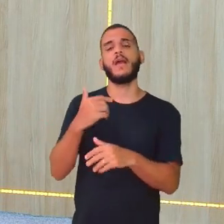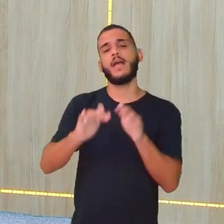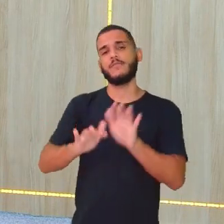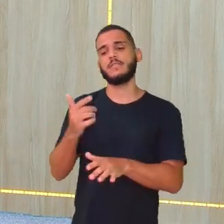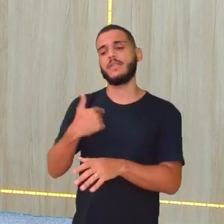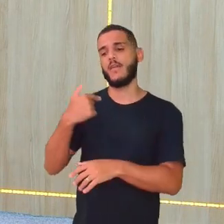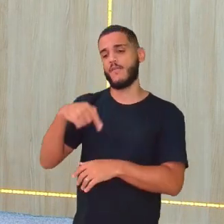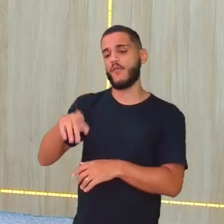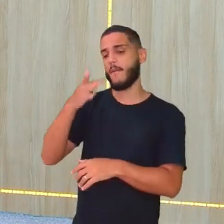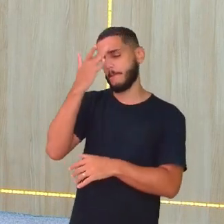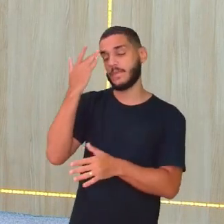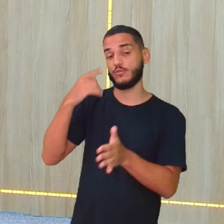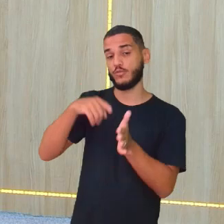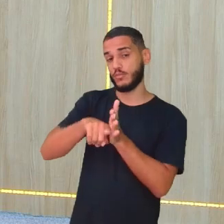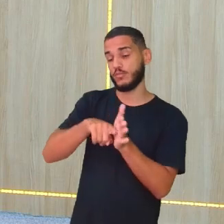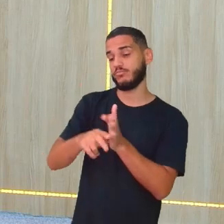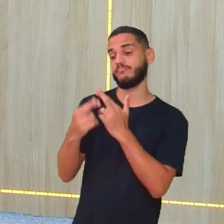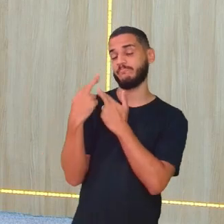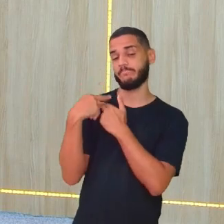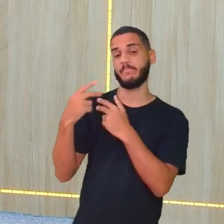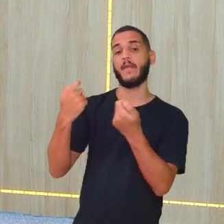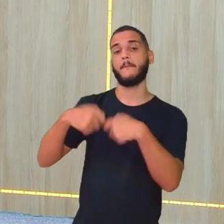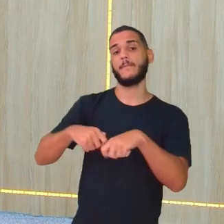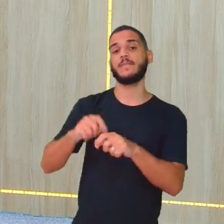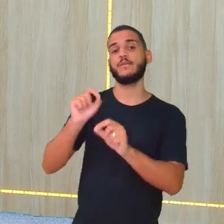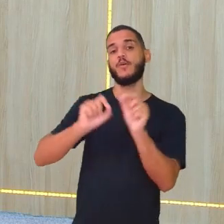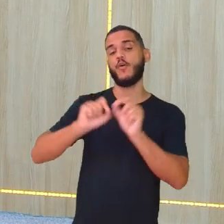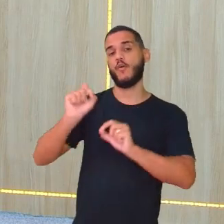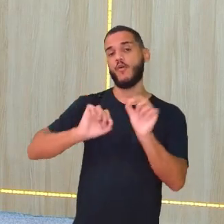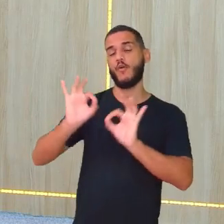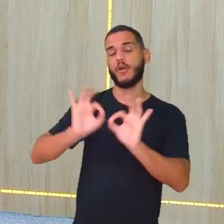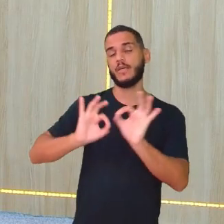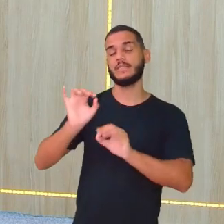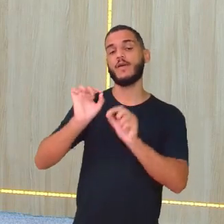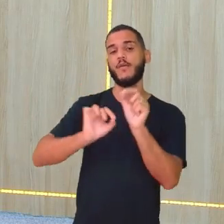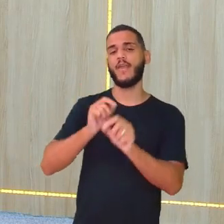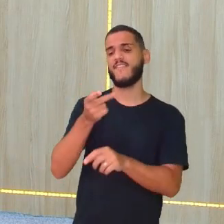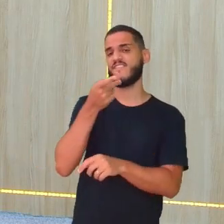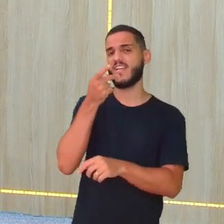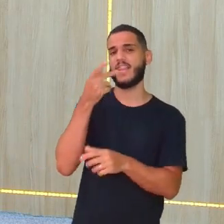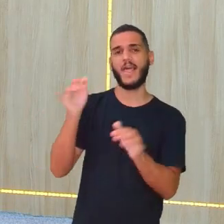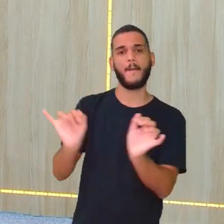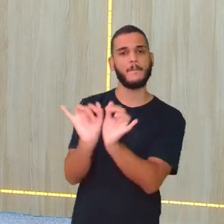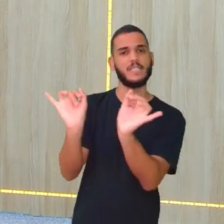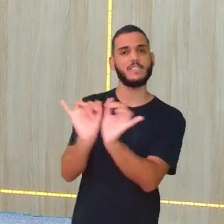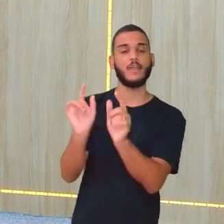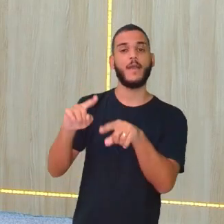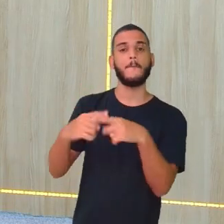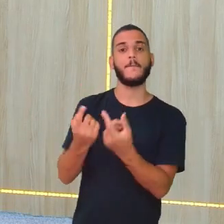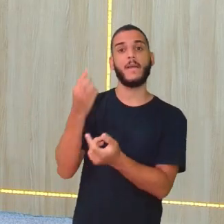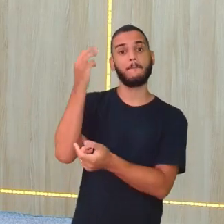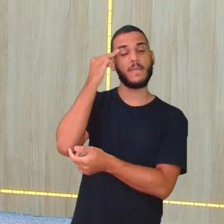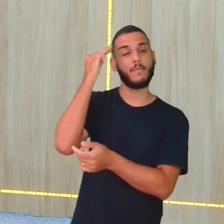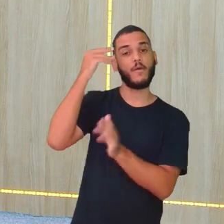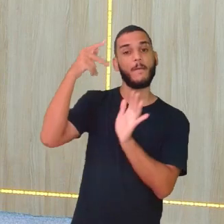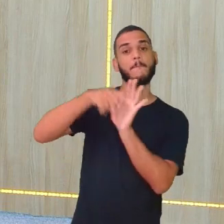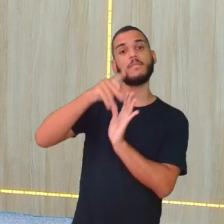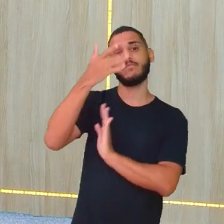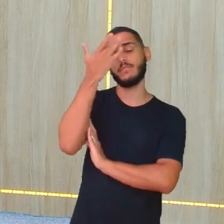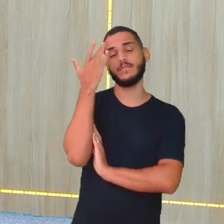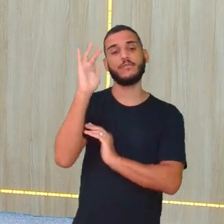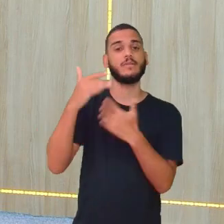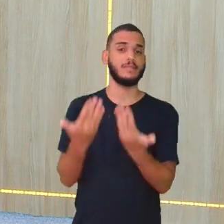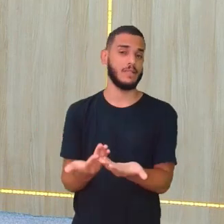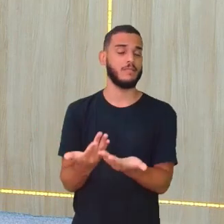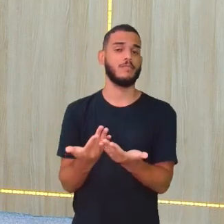de algum especialista, eu preciso literalmente montar, porque eu tenho muito medo de falar alguma besteira, porque eu estou tratando também da memória de alguém. Então, se eu